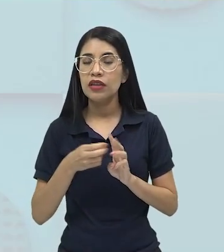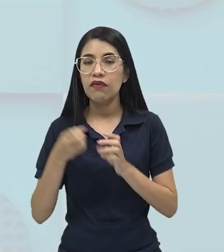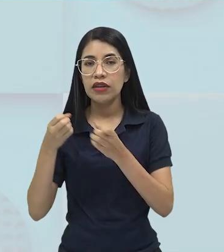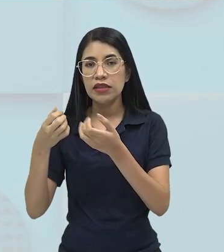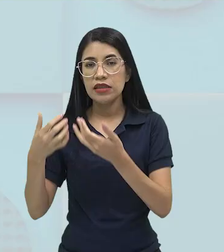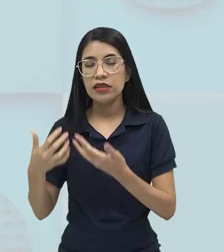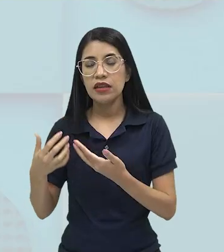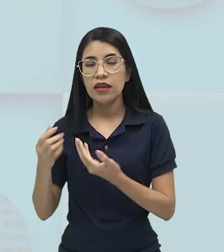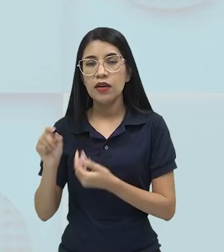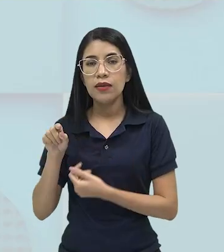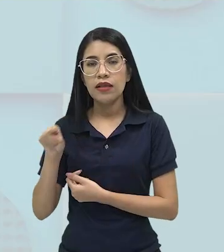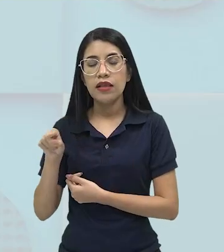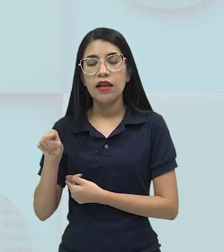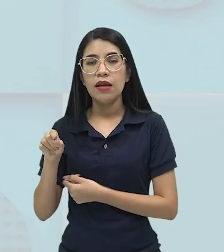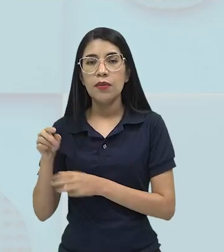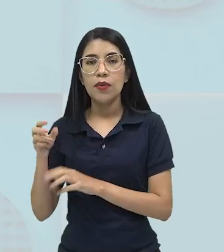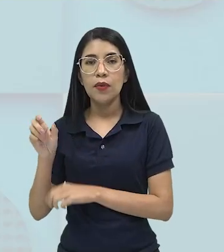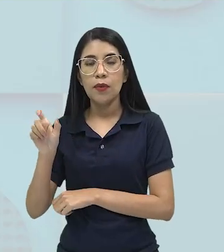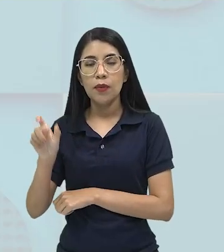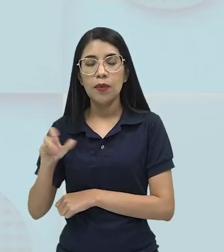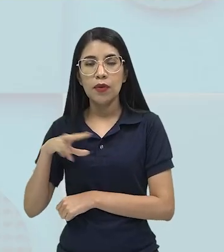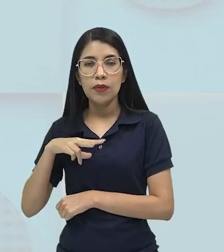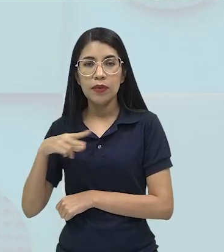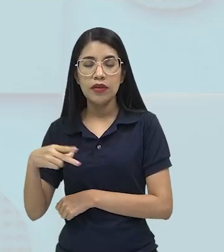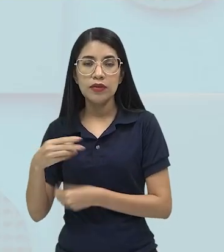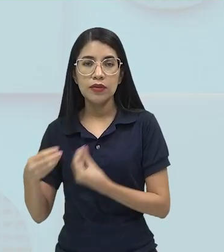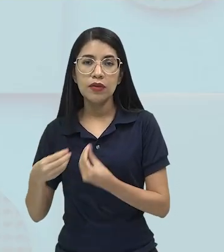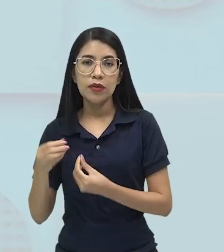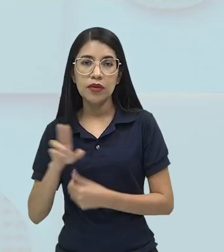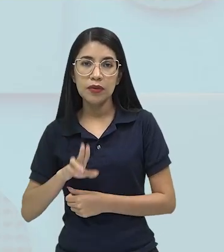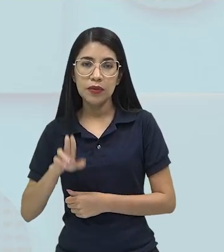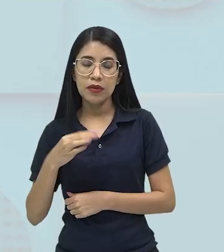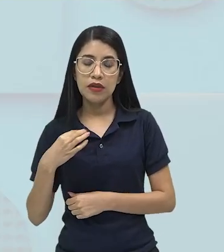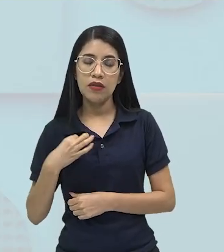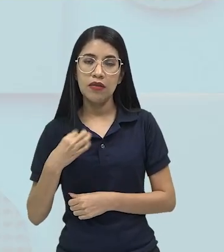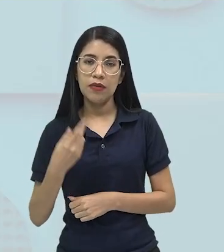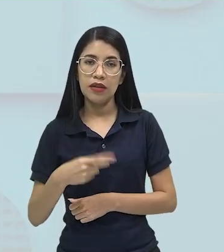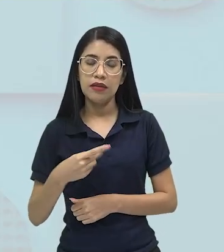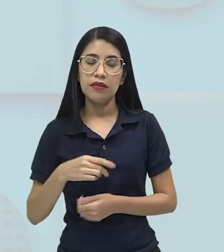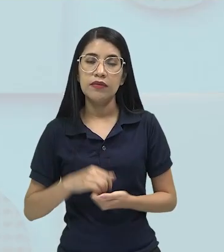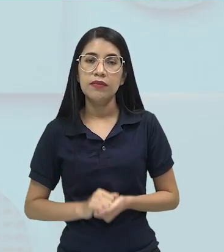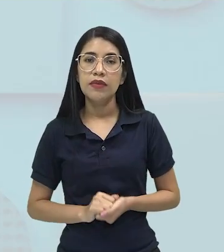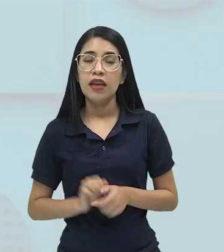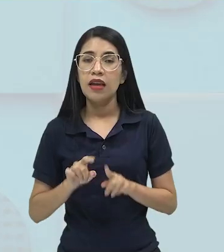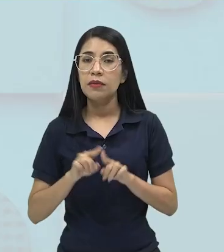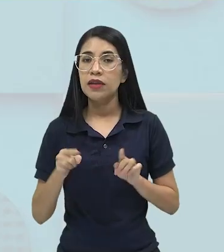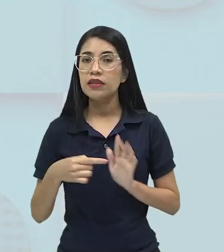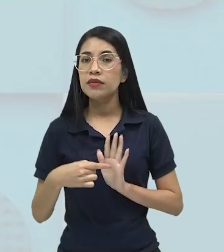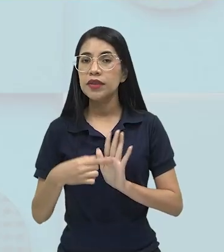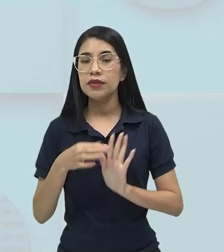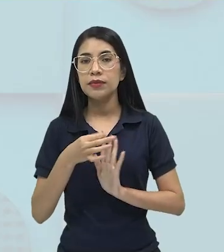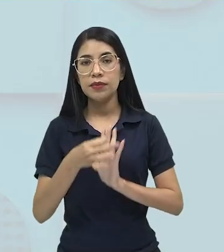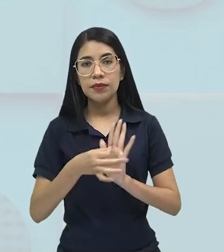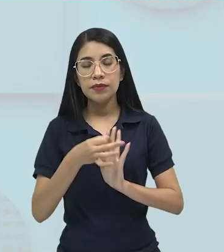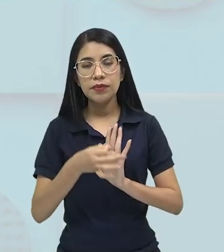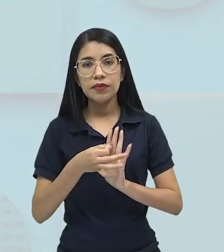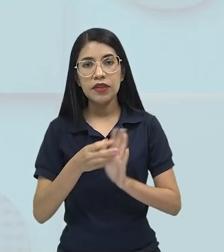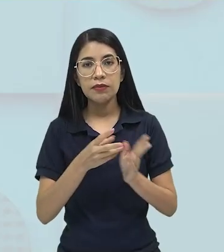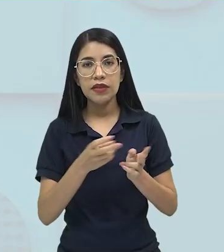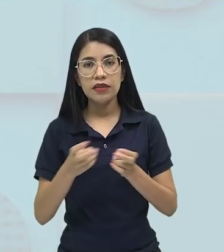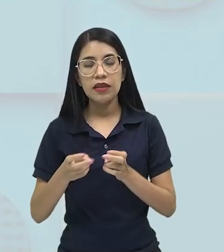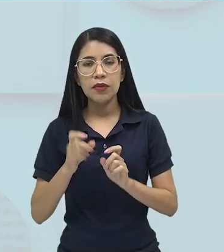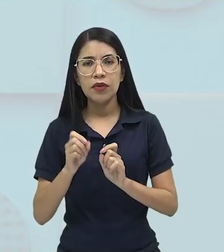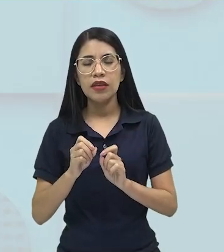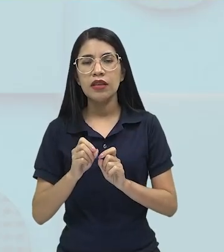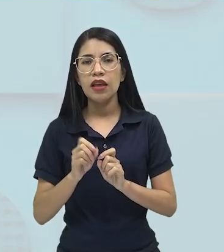aí de despir o português. Só que aqui ele está fazendo uma crítica, né? A gente olha só pelo que está